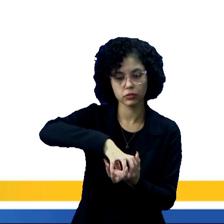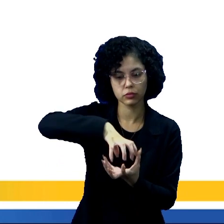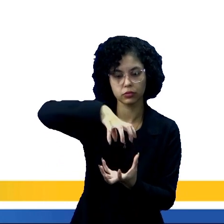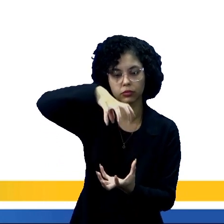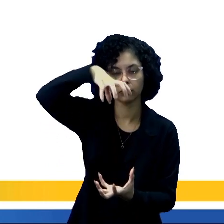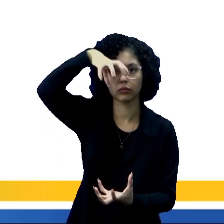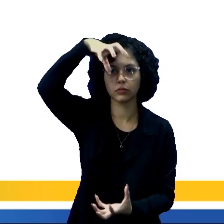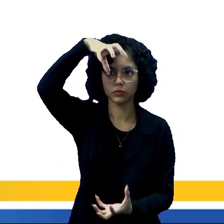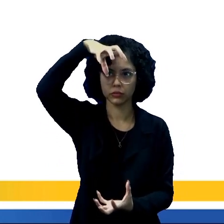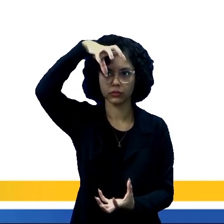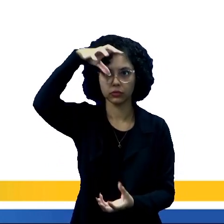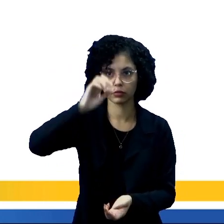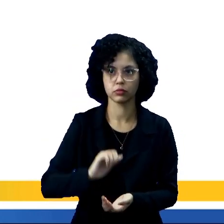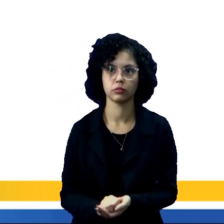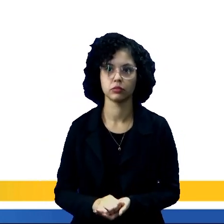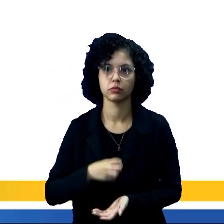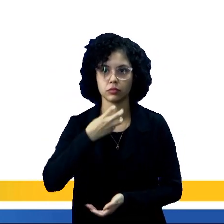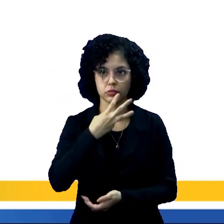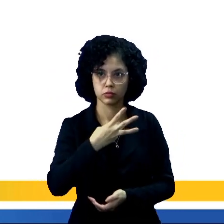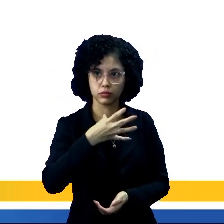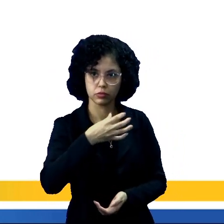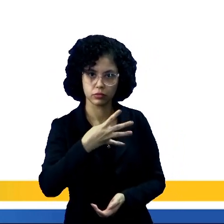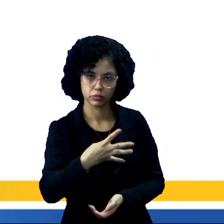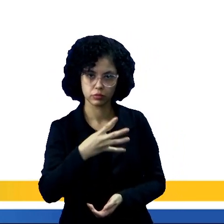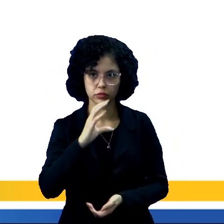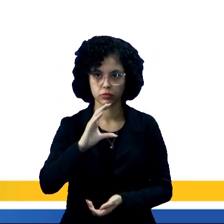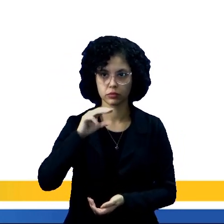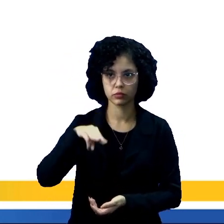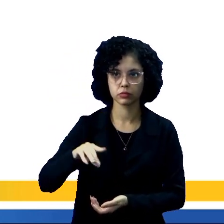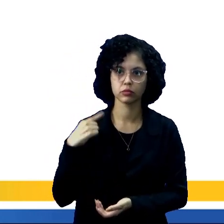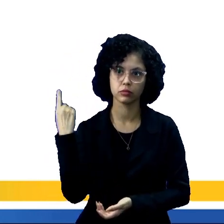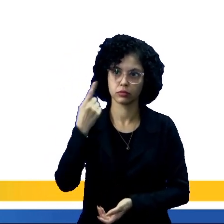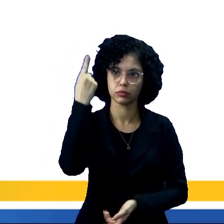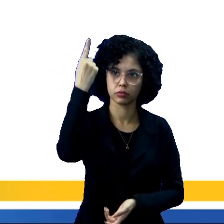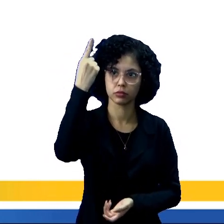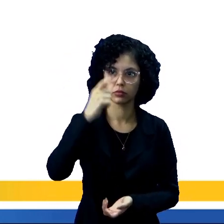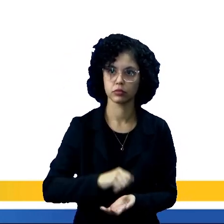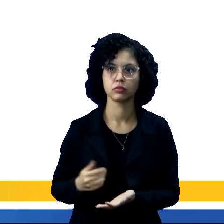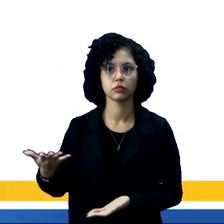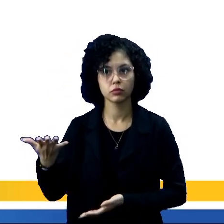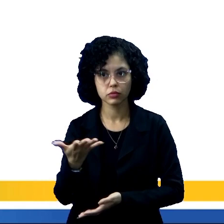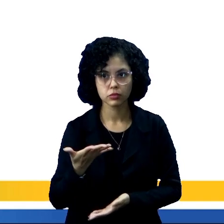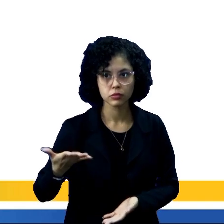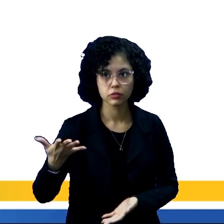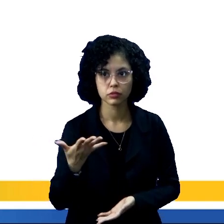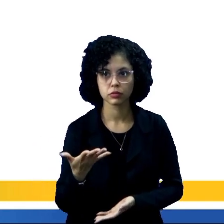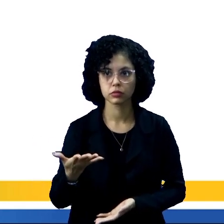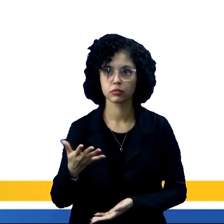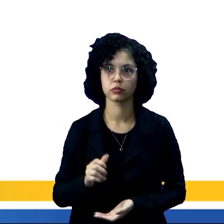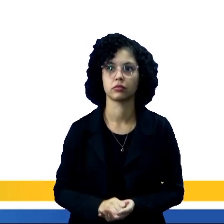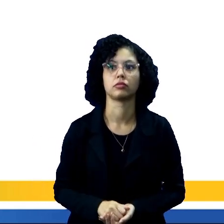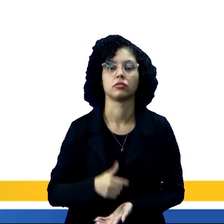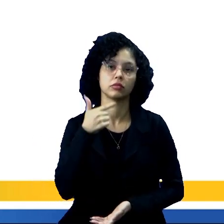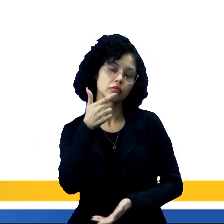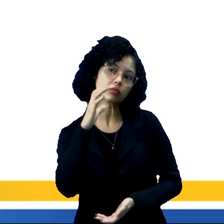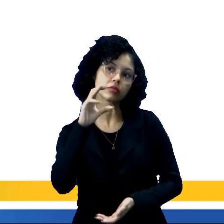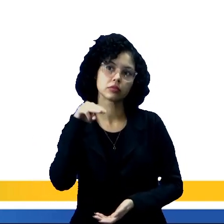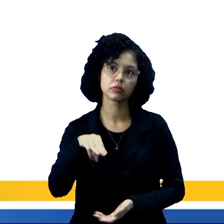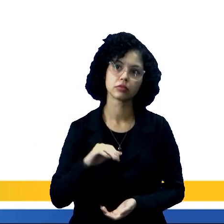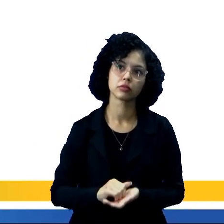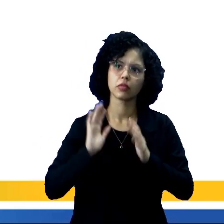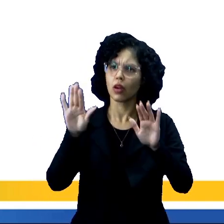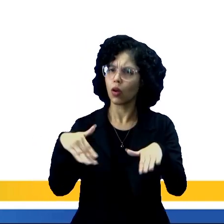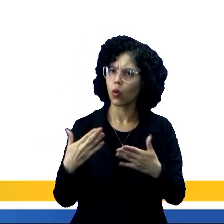Olha aí, seja um cilindro com altura de 34 centímetros e raio de base igual a